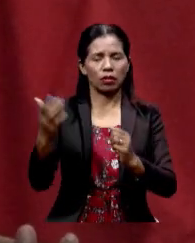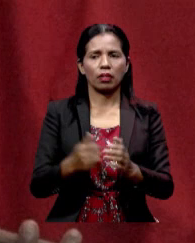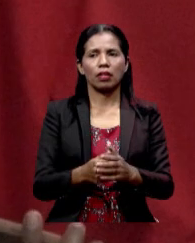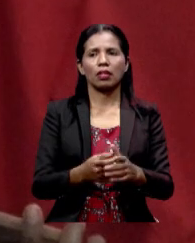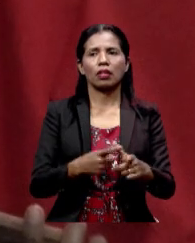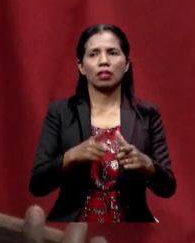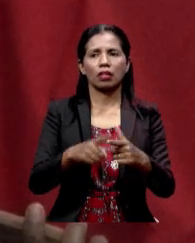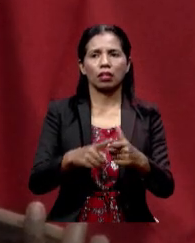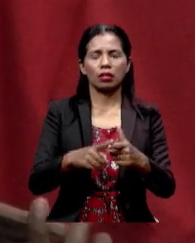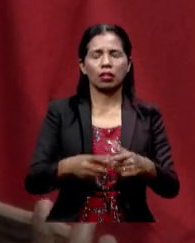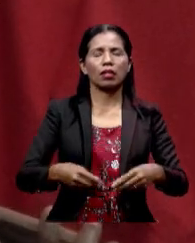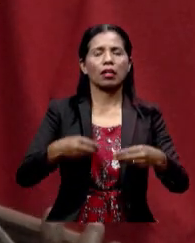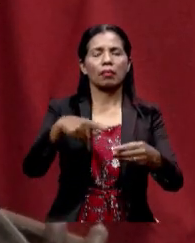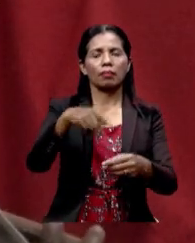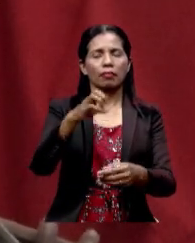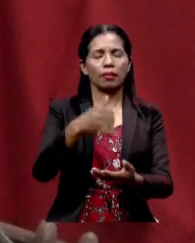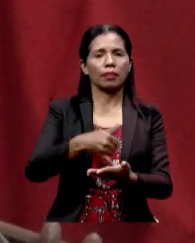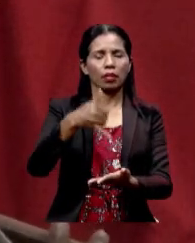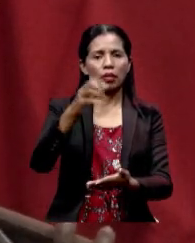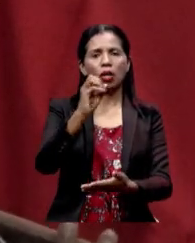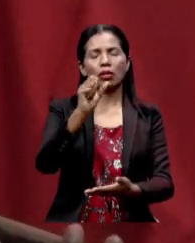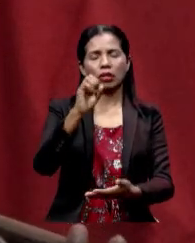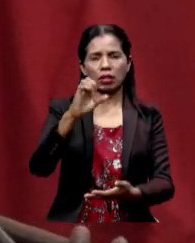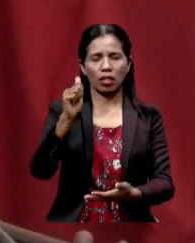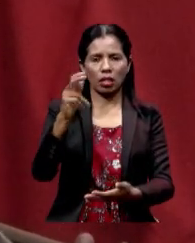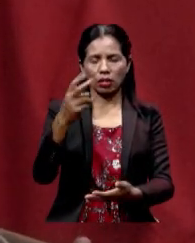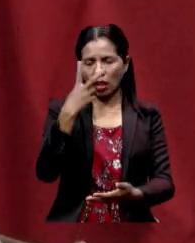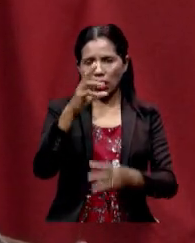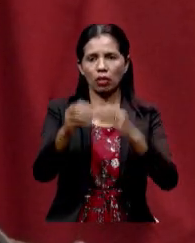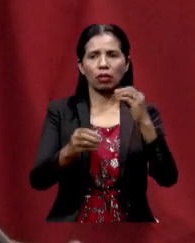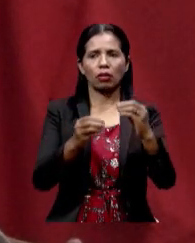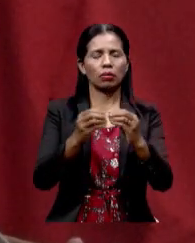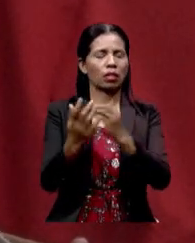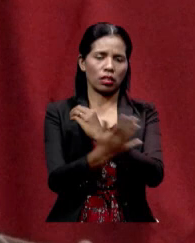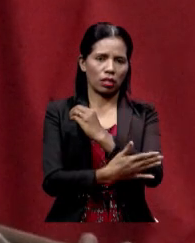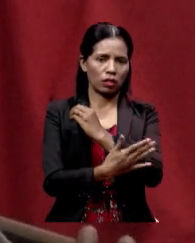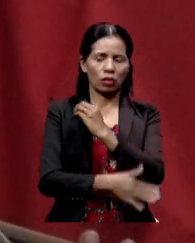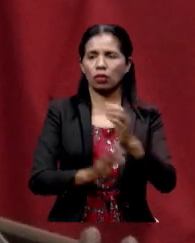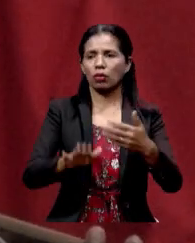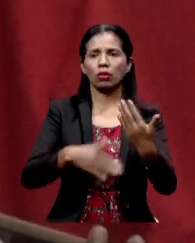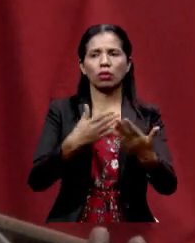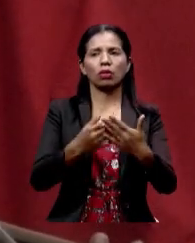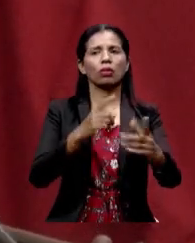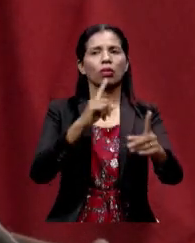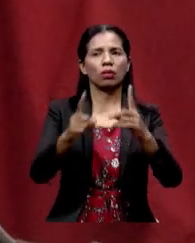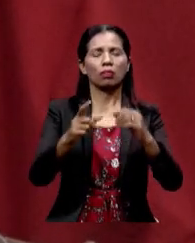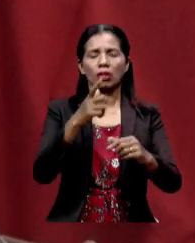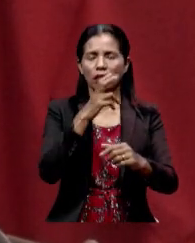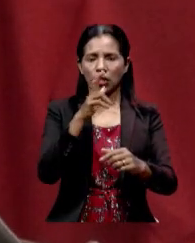naram premio oceanos. Ne concorre babe escritor, Rai Hototu be colia por língua